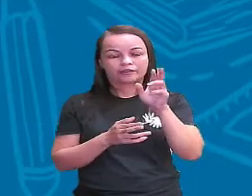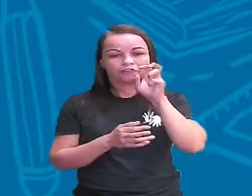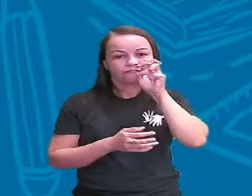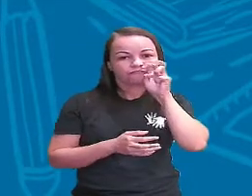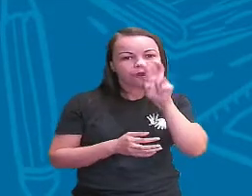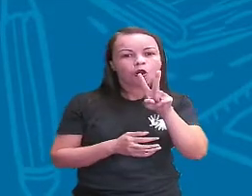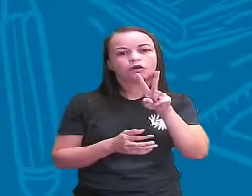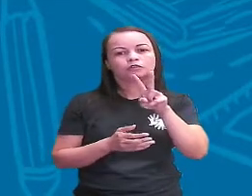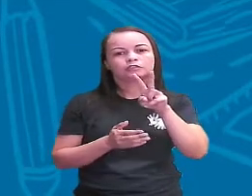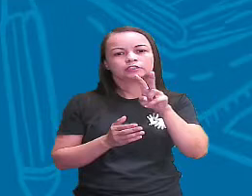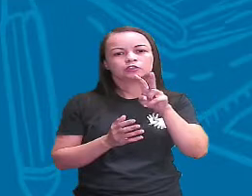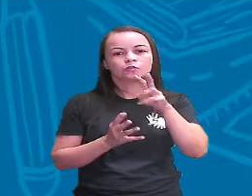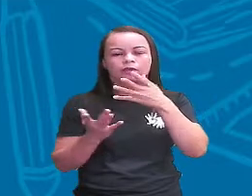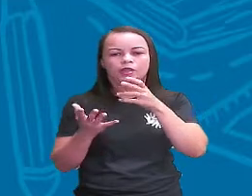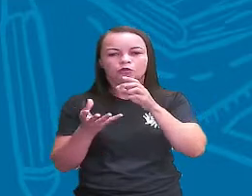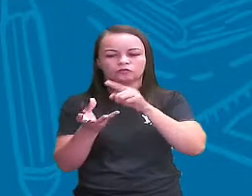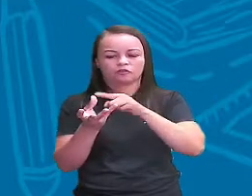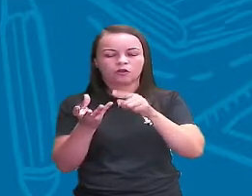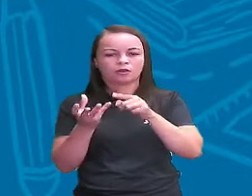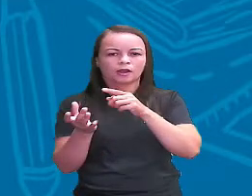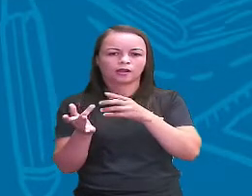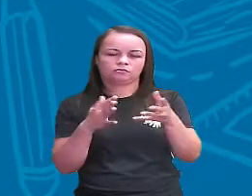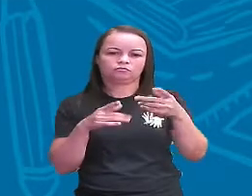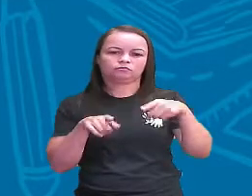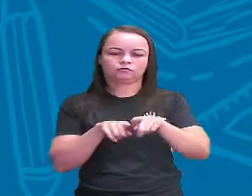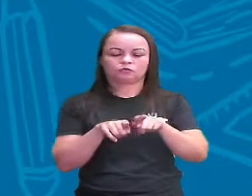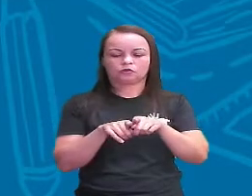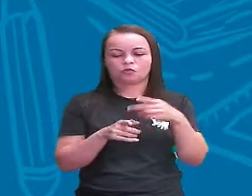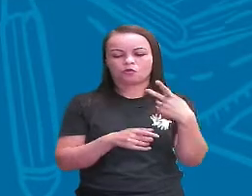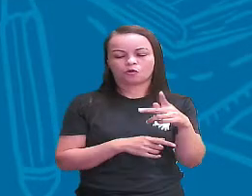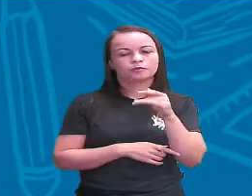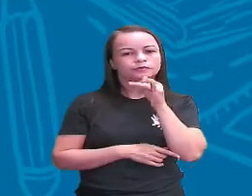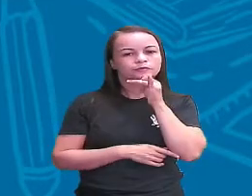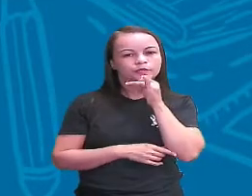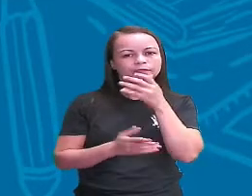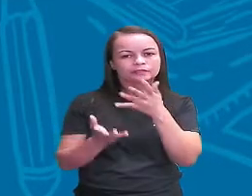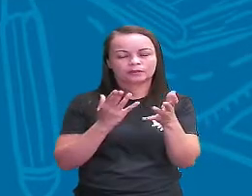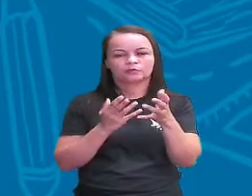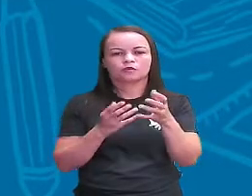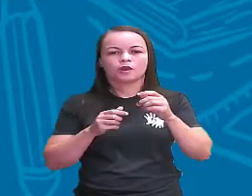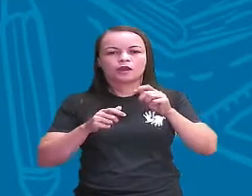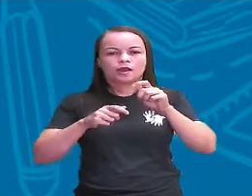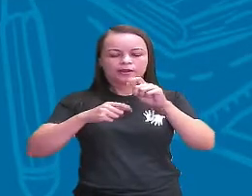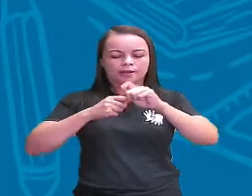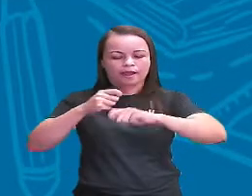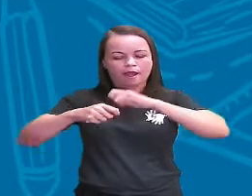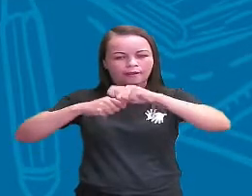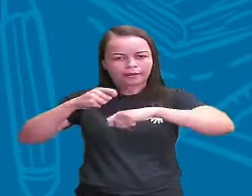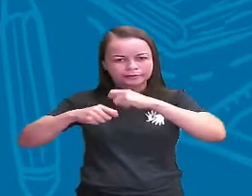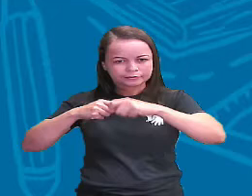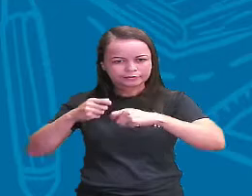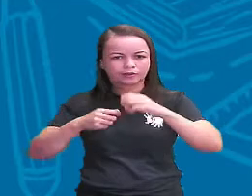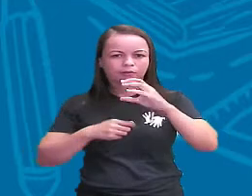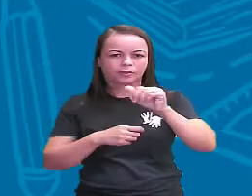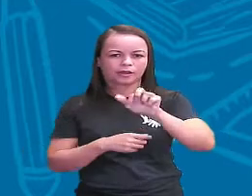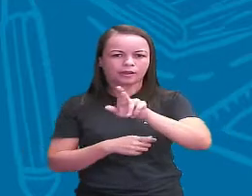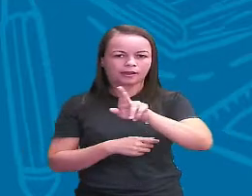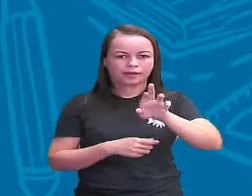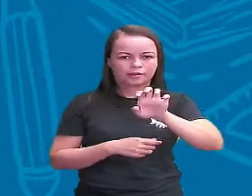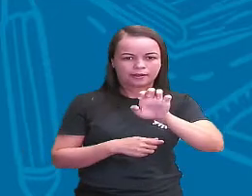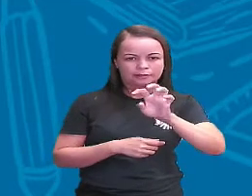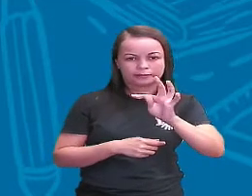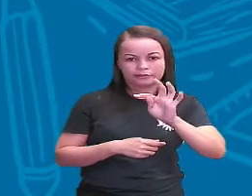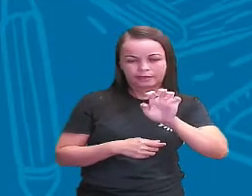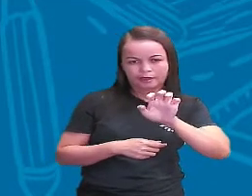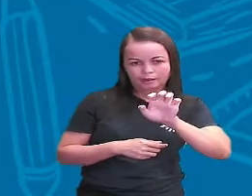gente tem que usar os dois R's, como na palavra aí, ó, carretel e cachorro. O som está forte, então